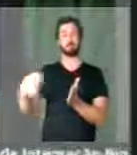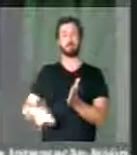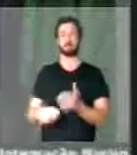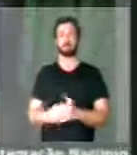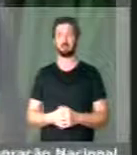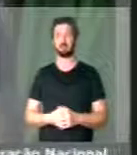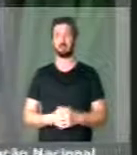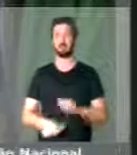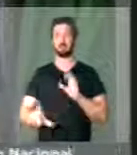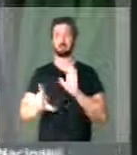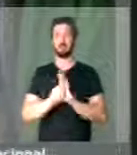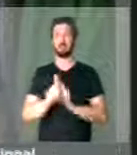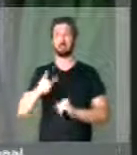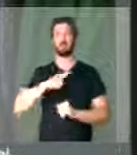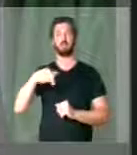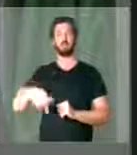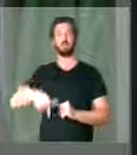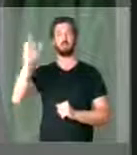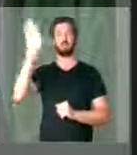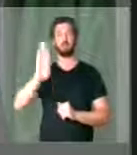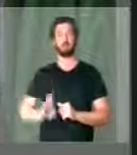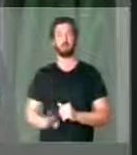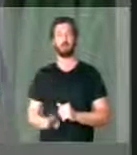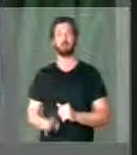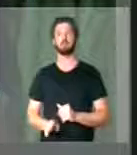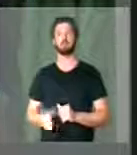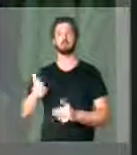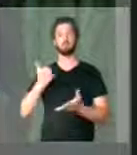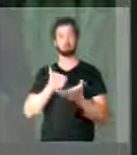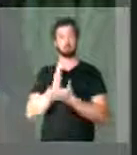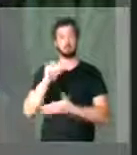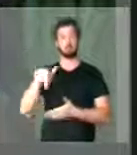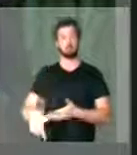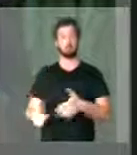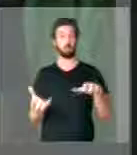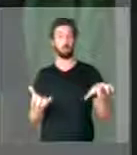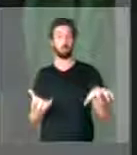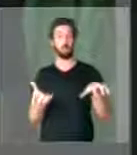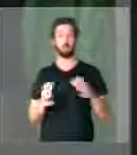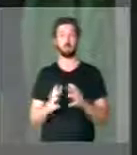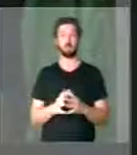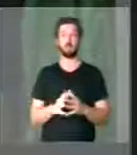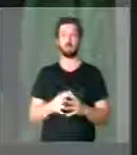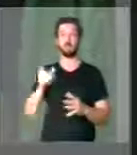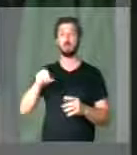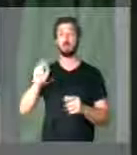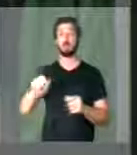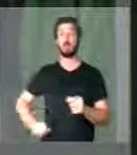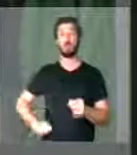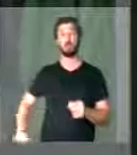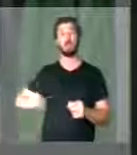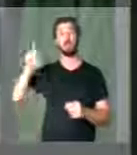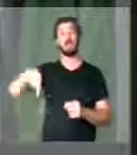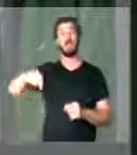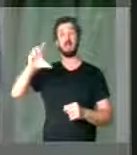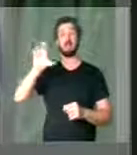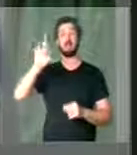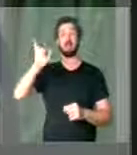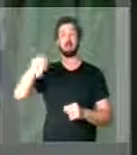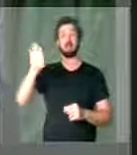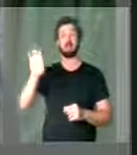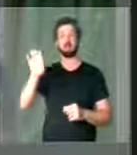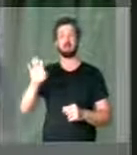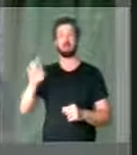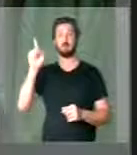ea lei que temos no brasil aprovada no parlamento brasileiro é de que o aborto é crime e um